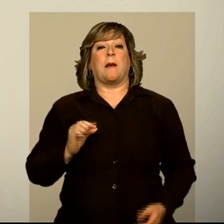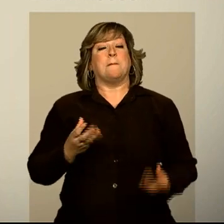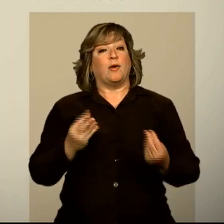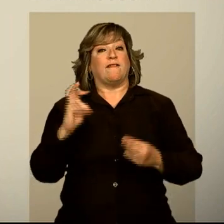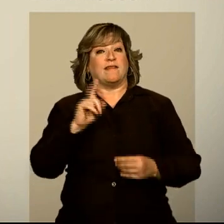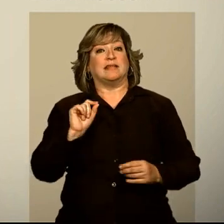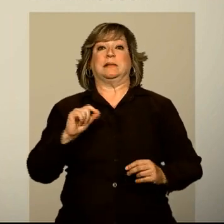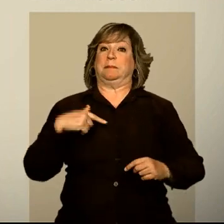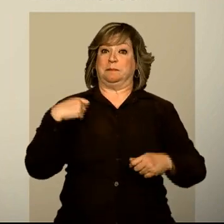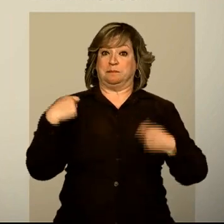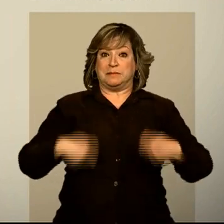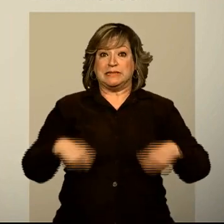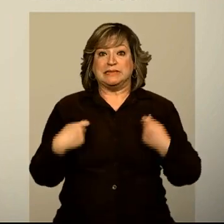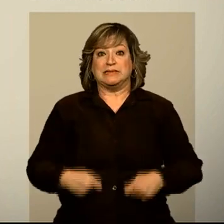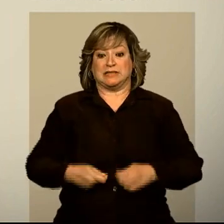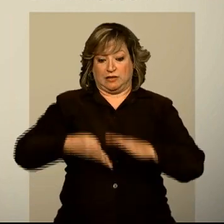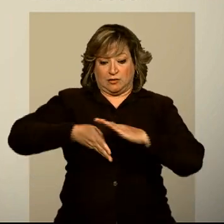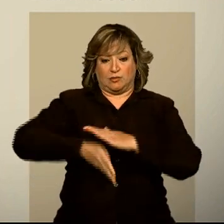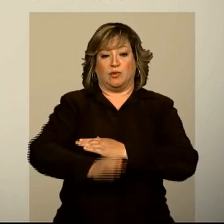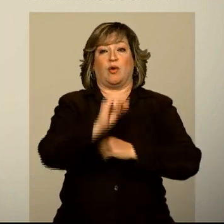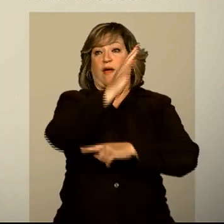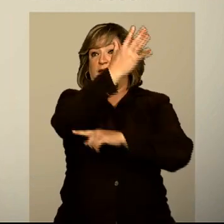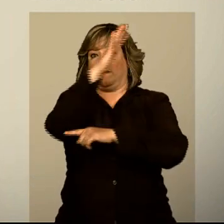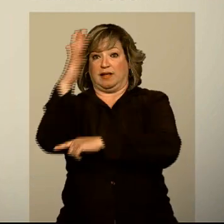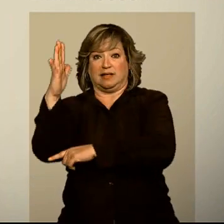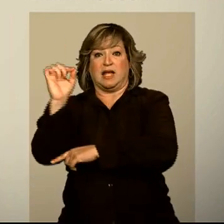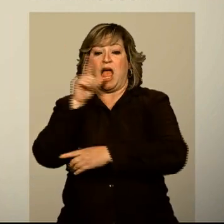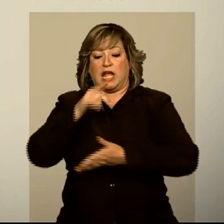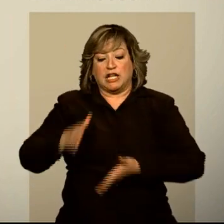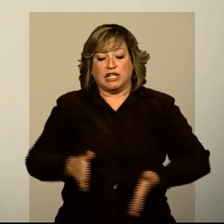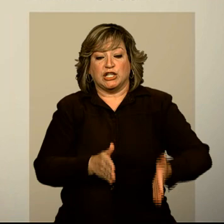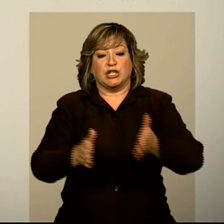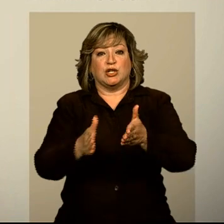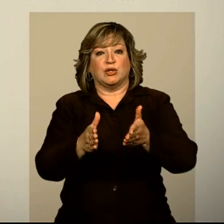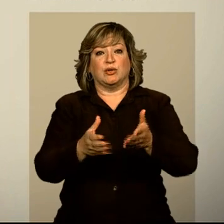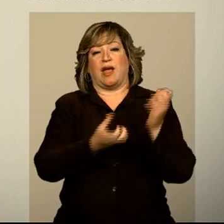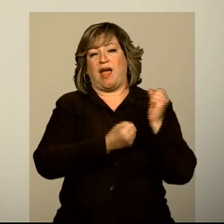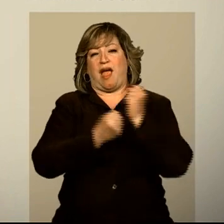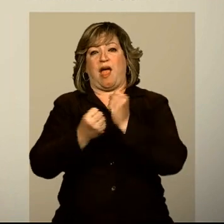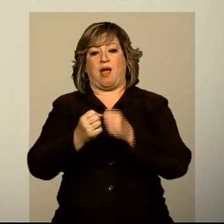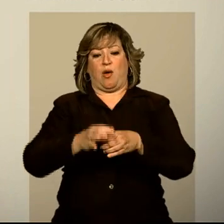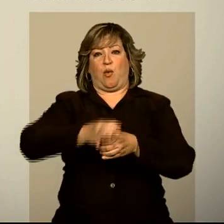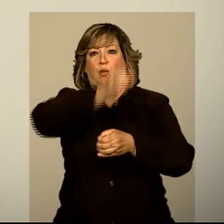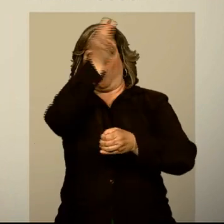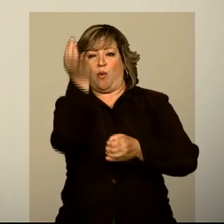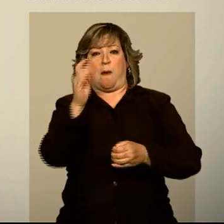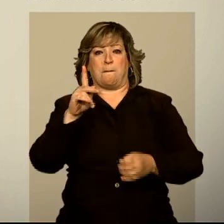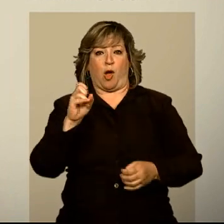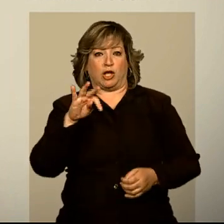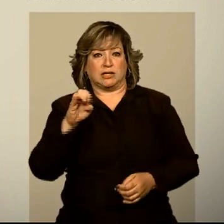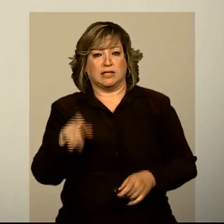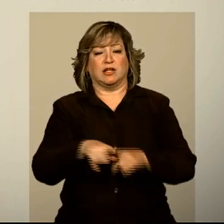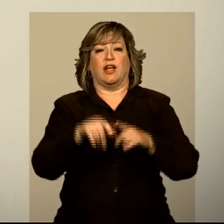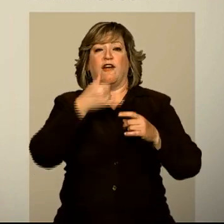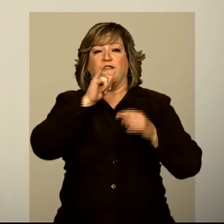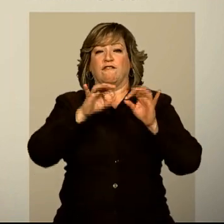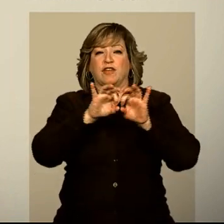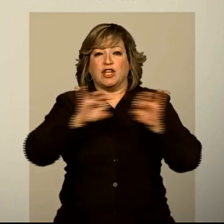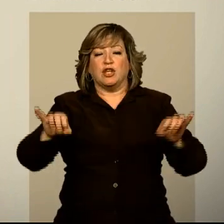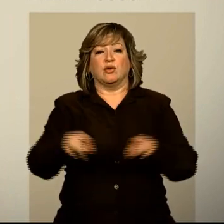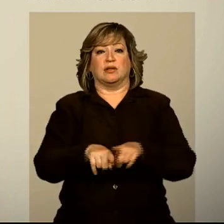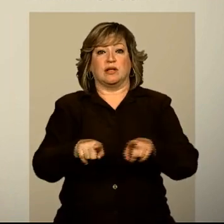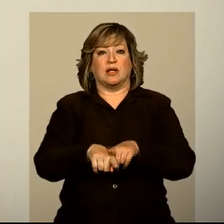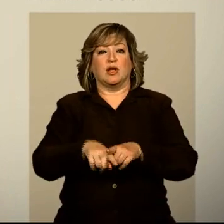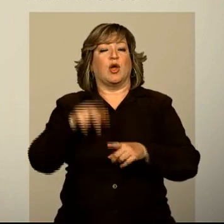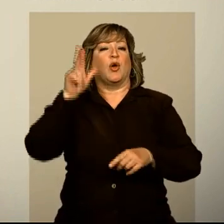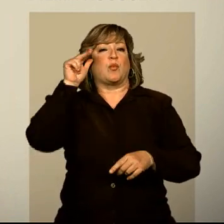Luciano é preciso atravessar florestas e rios carregando postes fios e transformadores